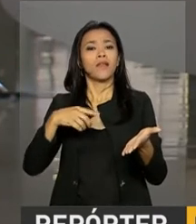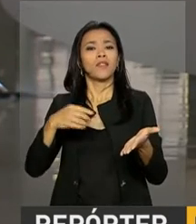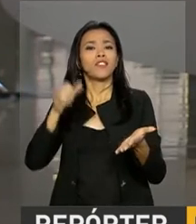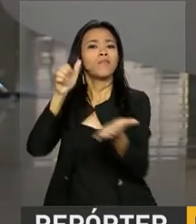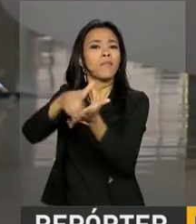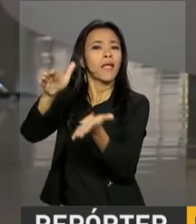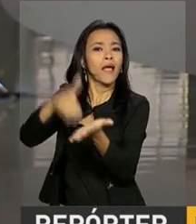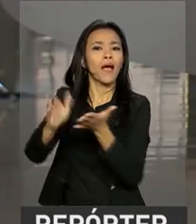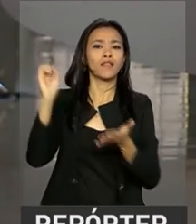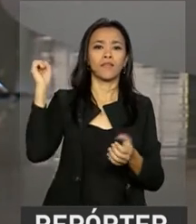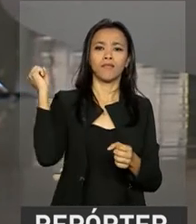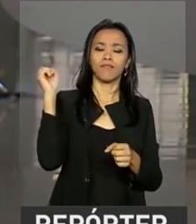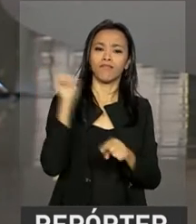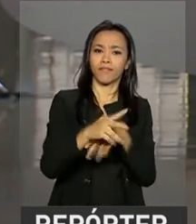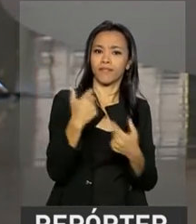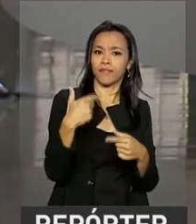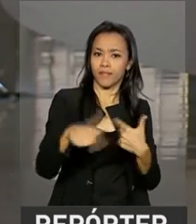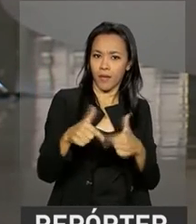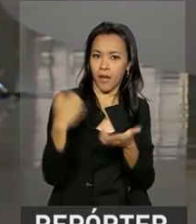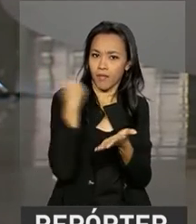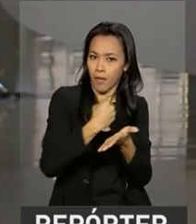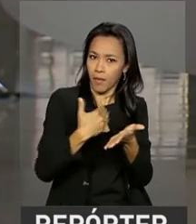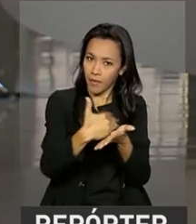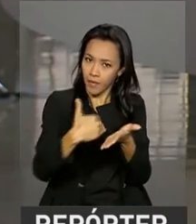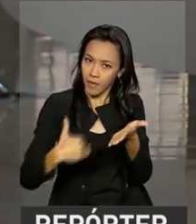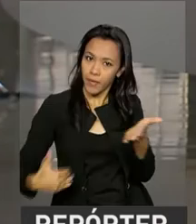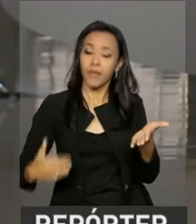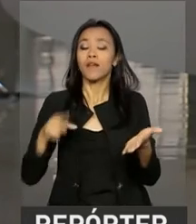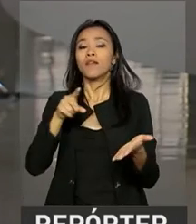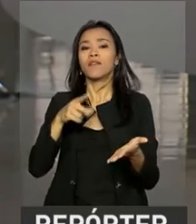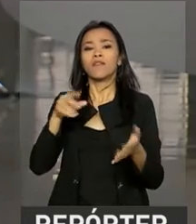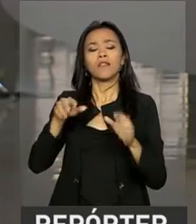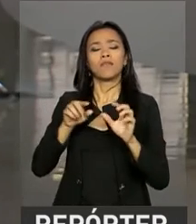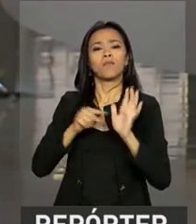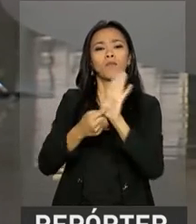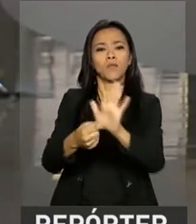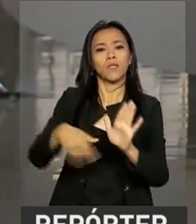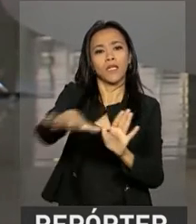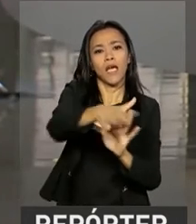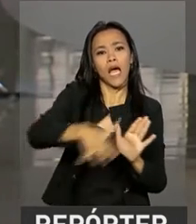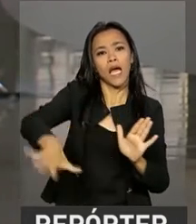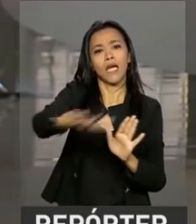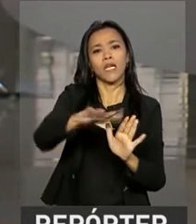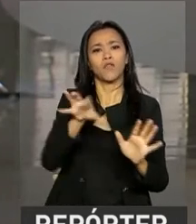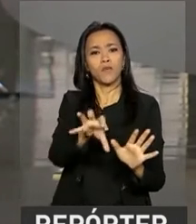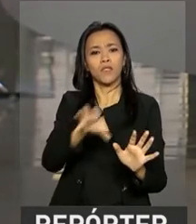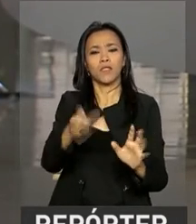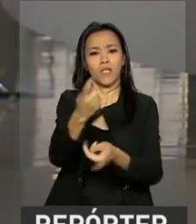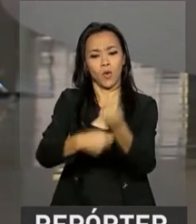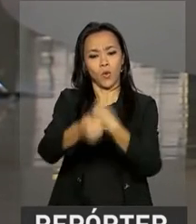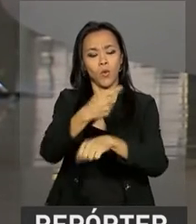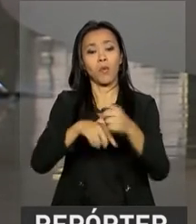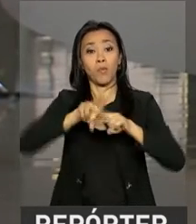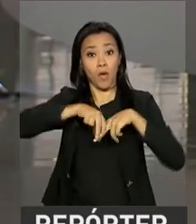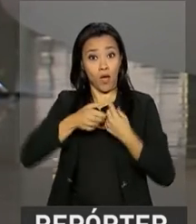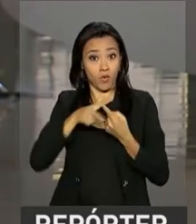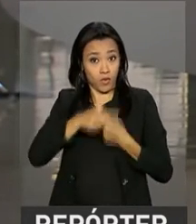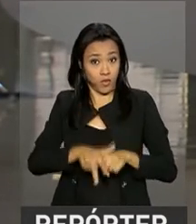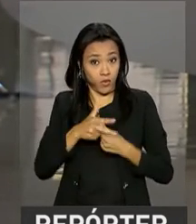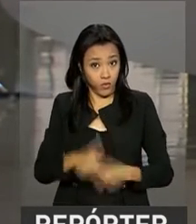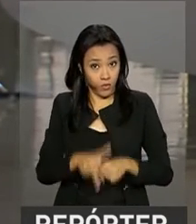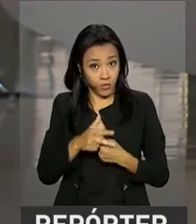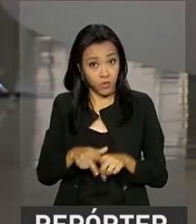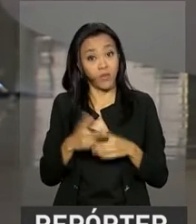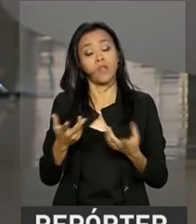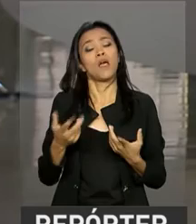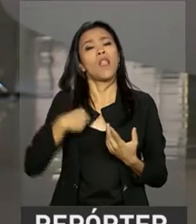presidente michel temer fez um balanço dos impactos na área econômica após a adoção de medidas de ajuste ele lembrou